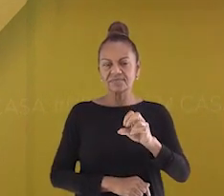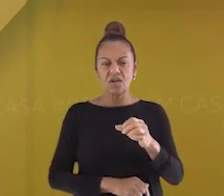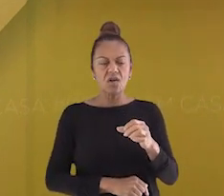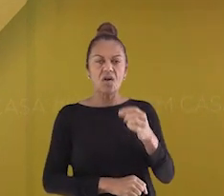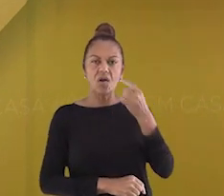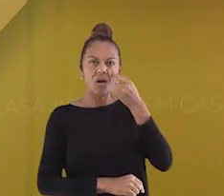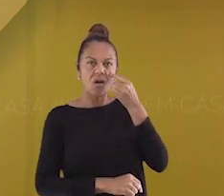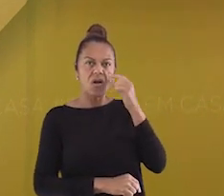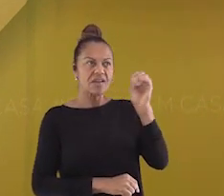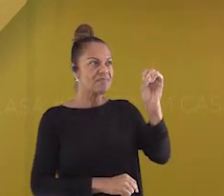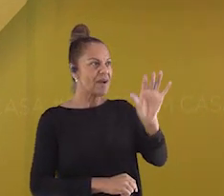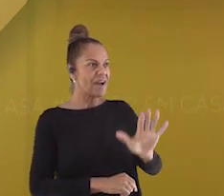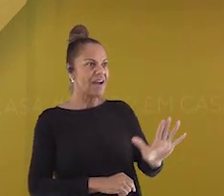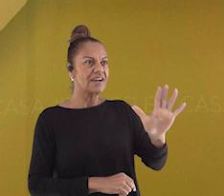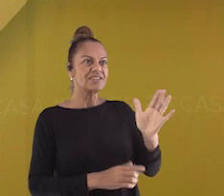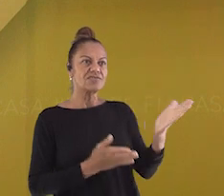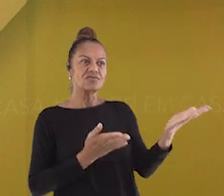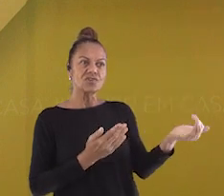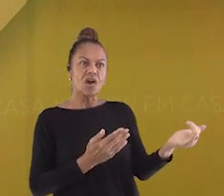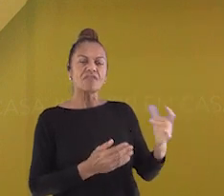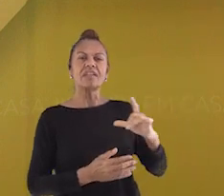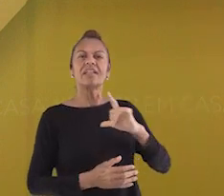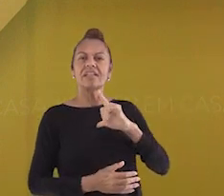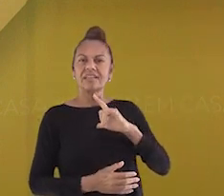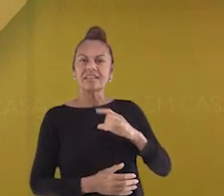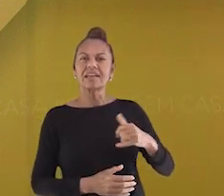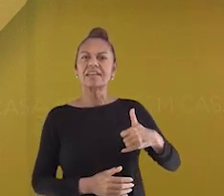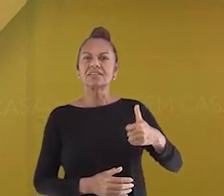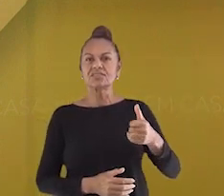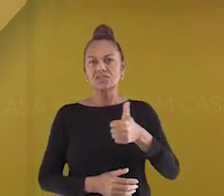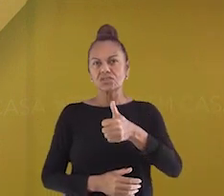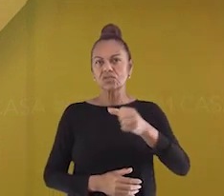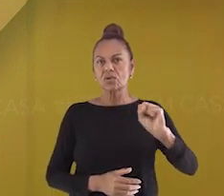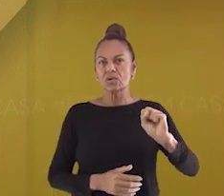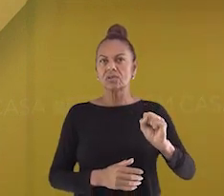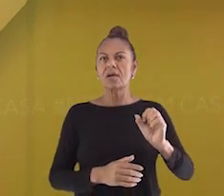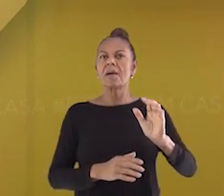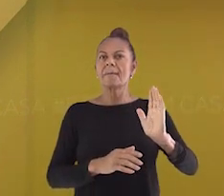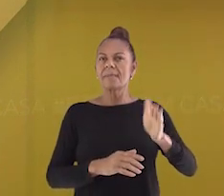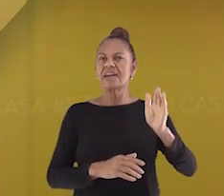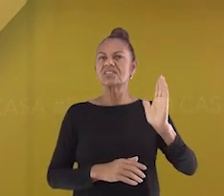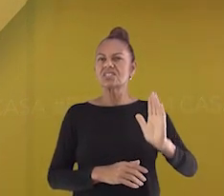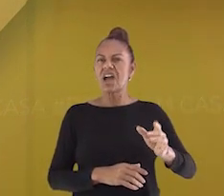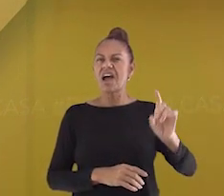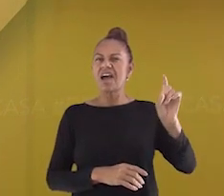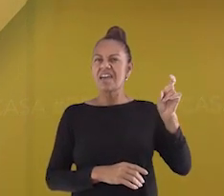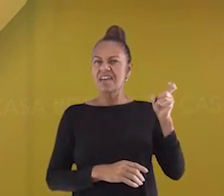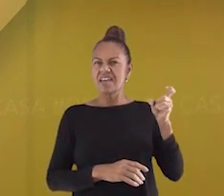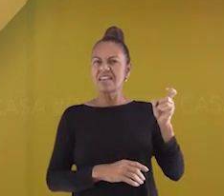idade. Aqui, esse rapaz tem 18 anos, mas ele já foi menor aprendiz.